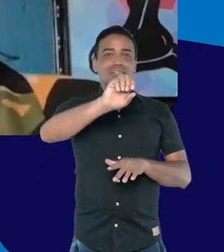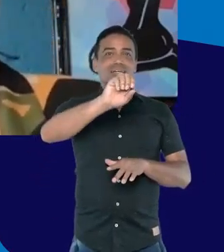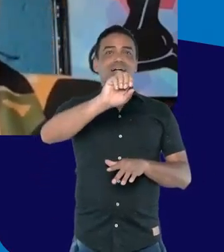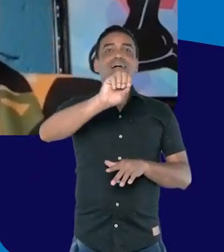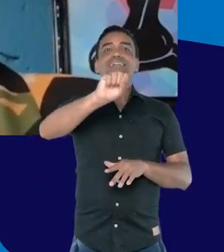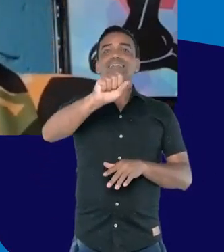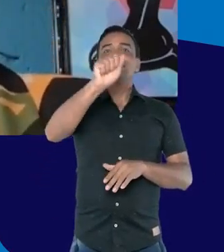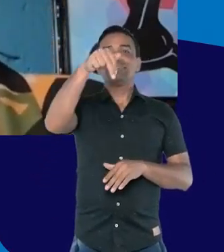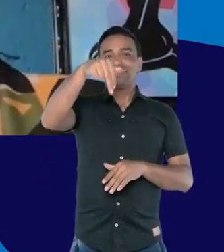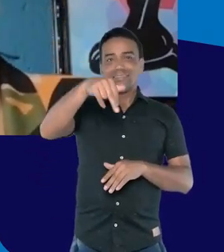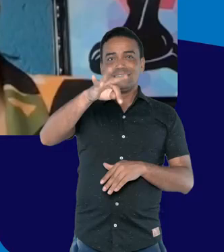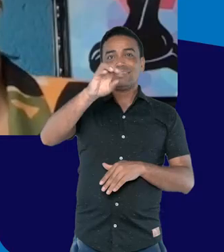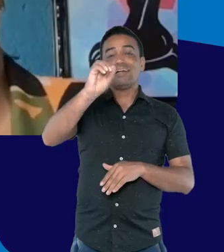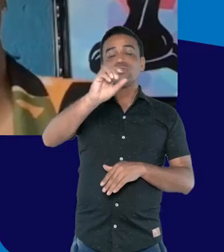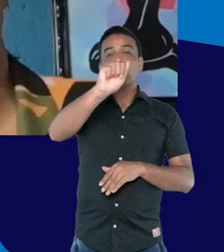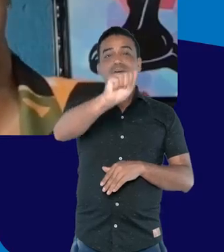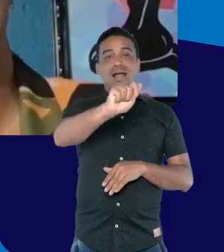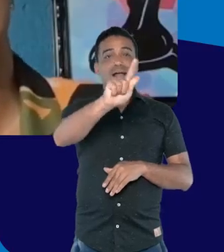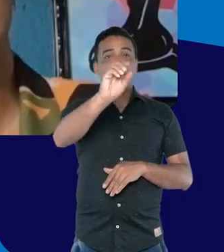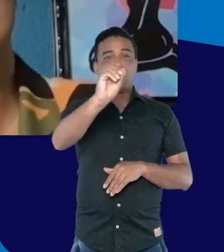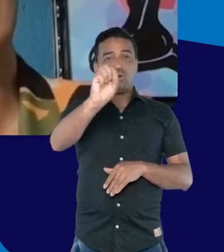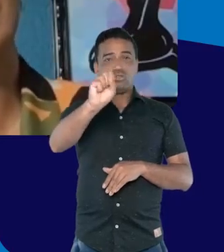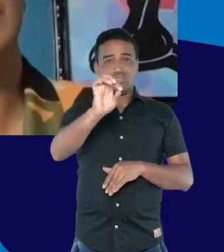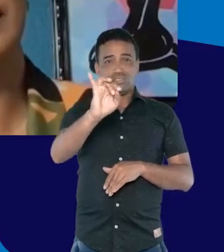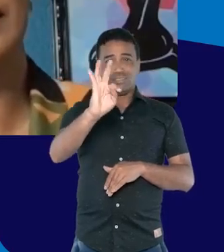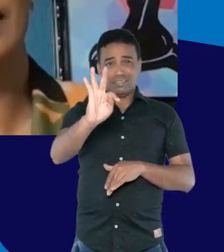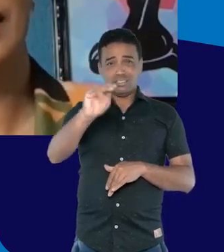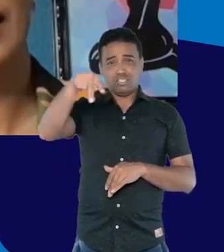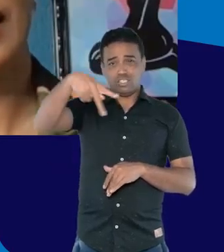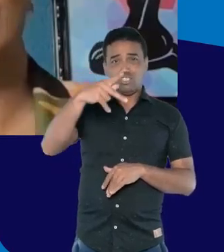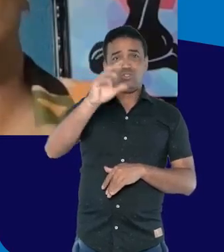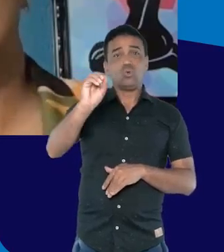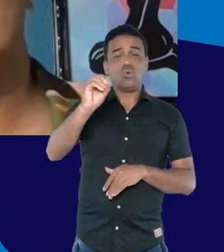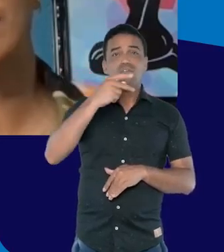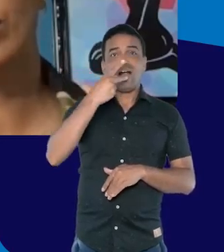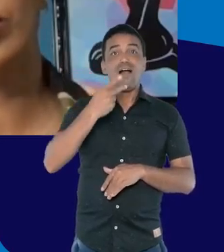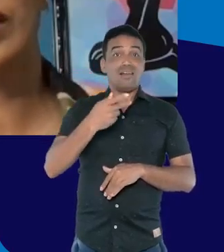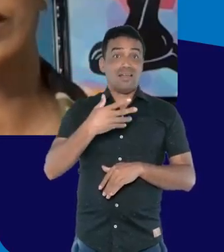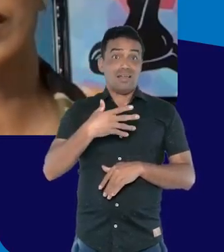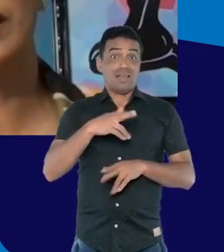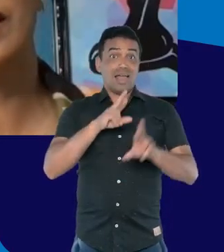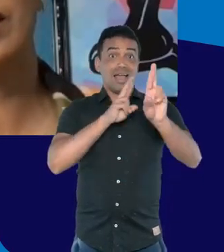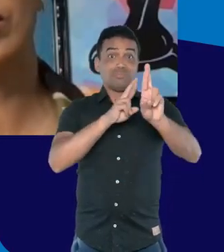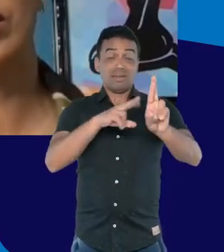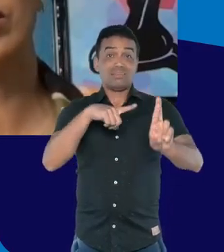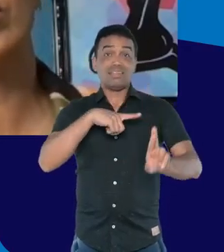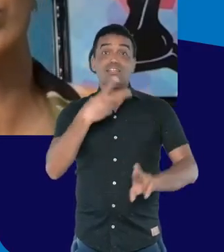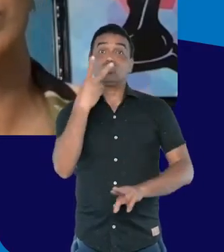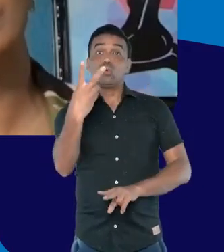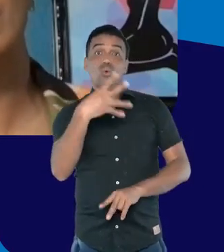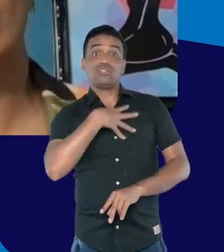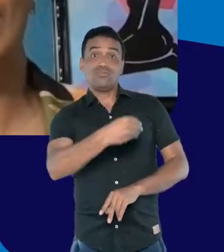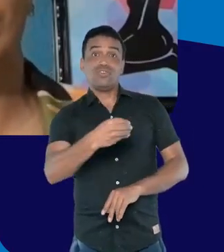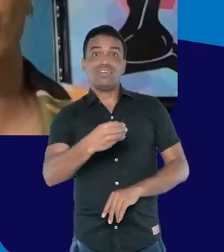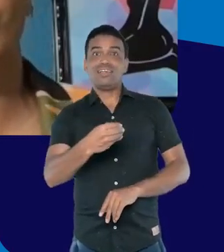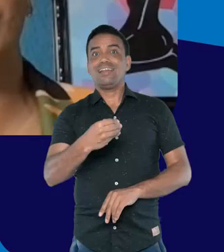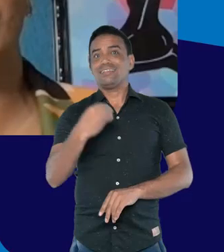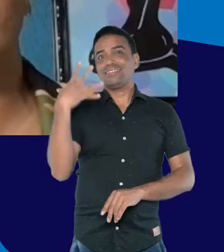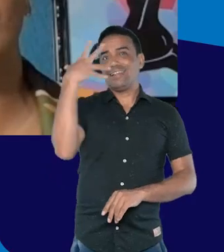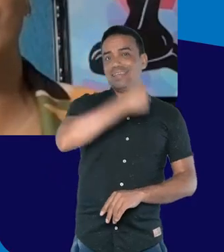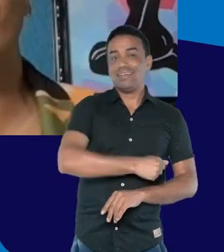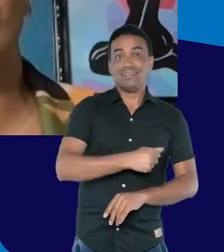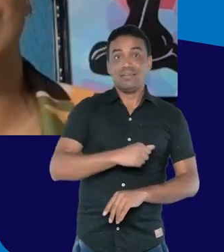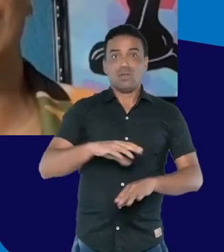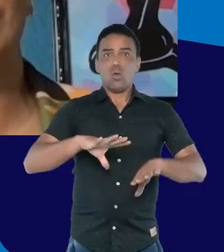livro também, tem uma definição que a esperança tem duas filhas lindas: a indignação para não aceitar as coisas como são e a coragem